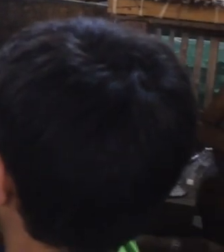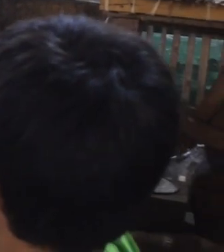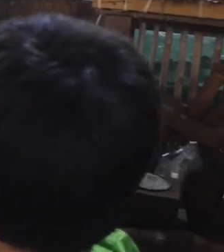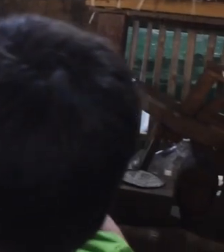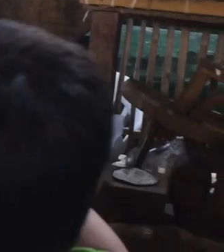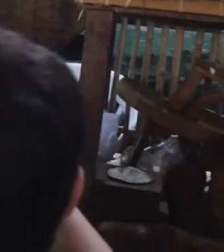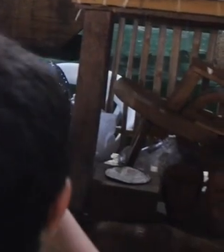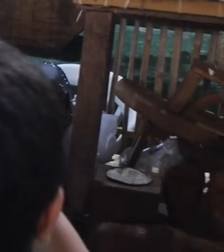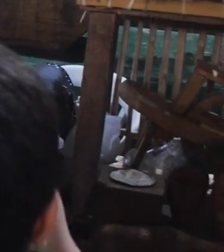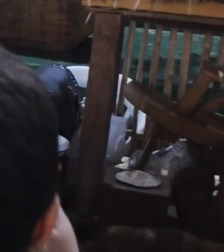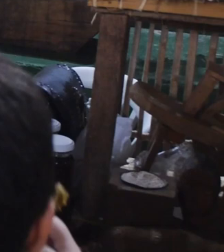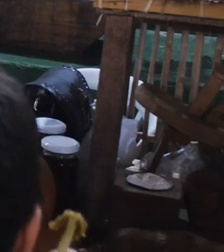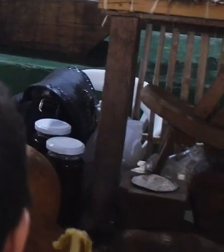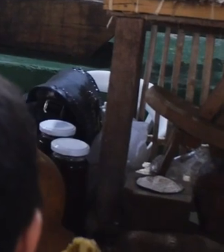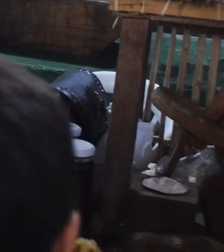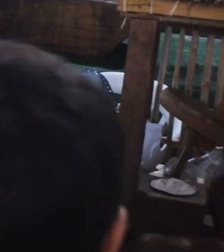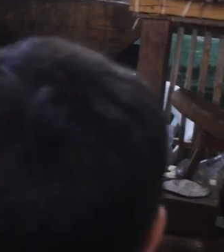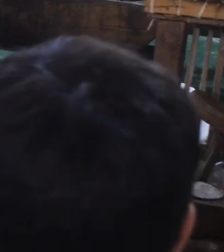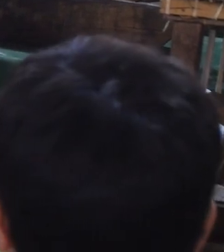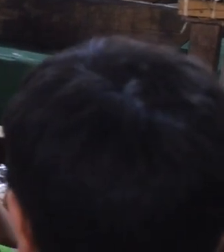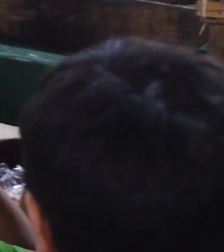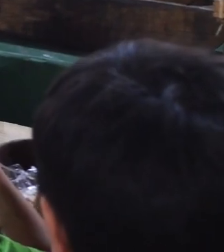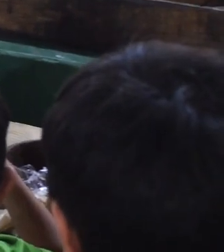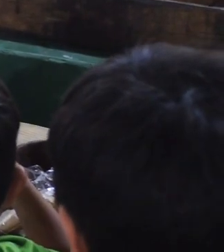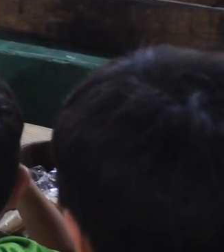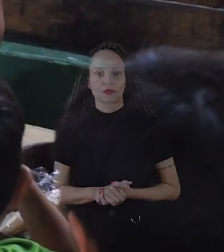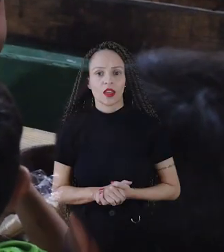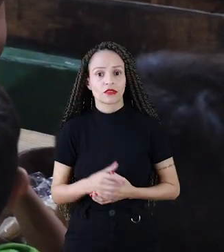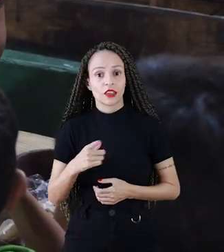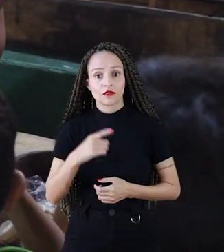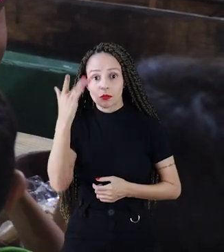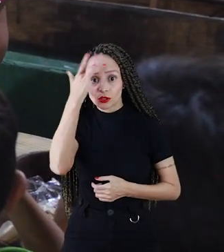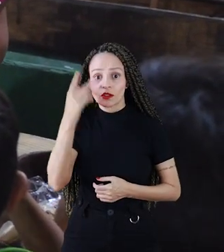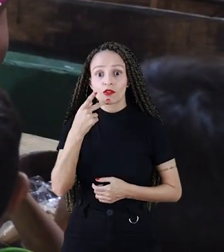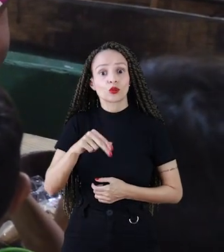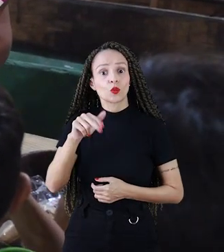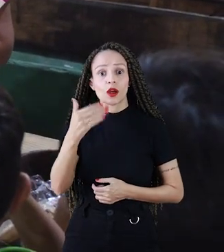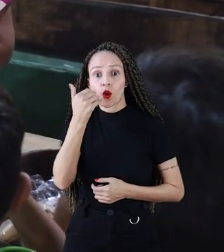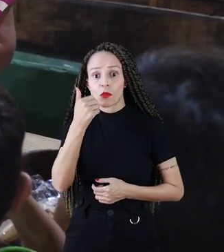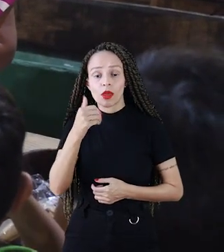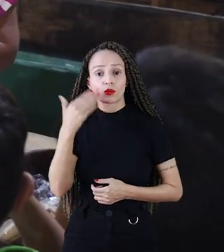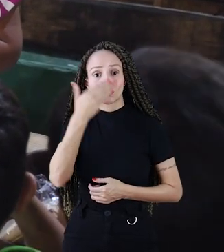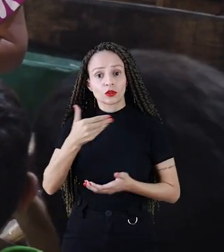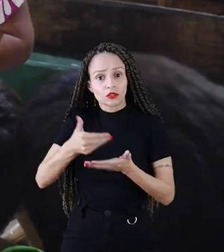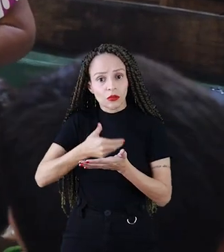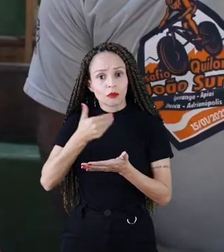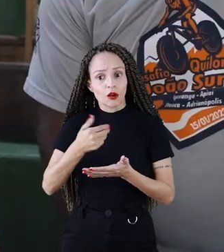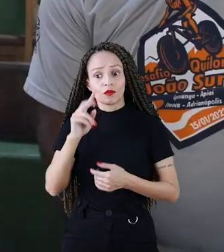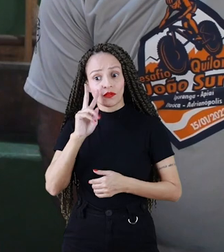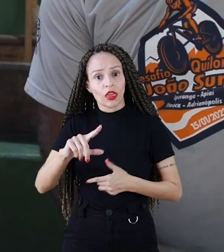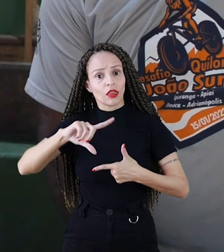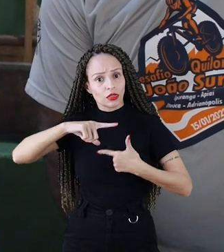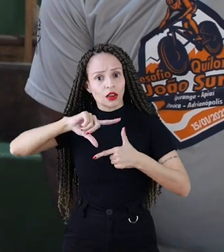Matos Pereira serve porções de doce de mamão Que bom teve gente que falou que nunca comeu um doce de mamão né a gente já vê